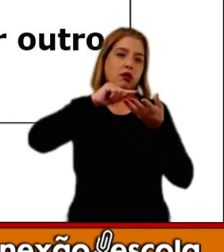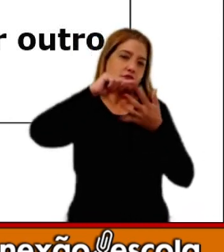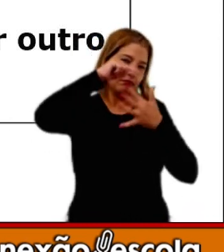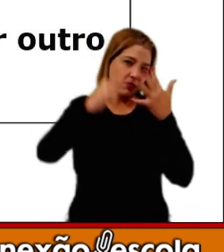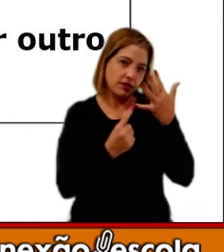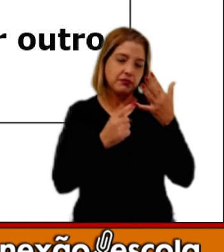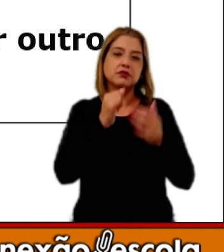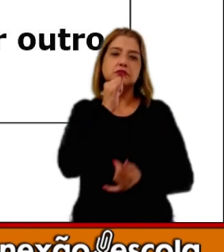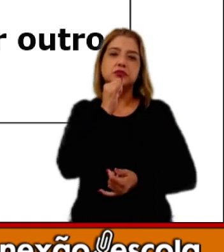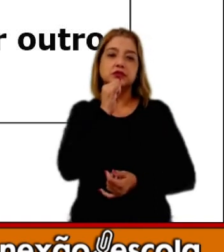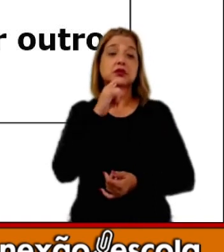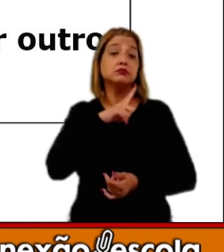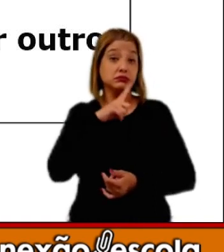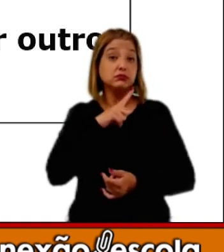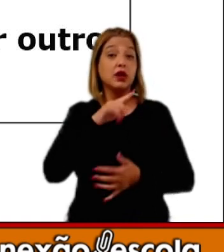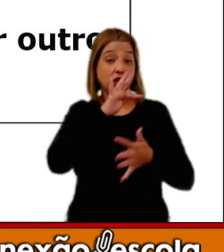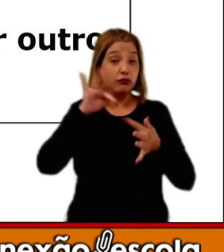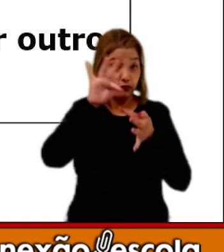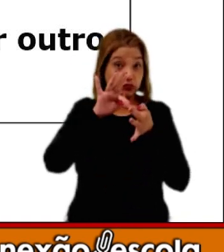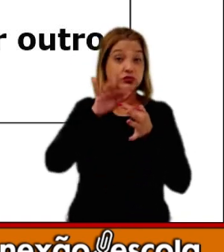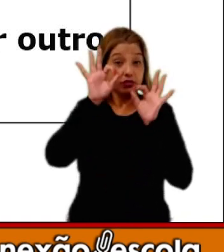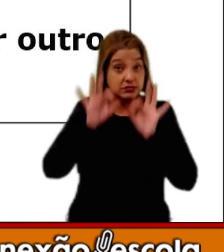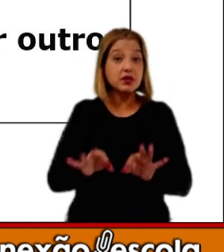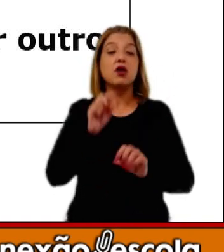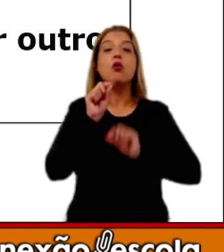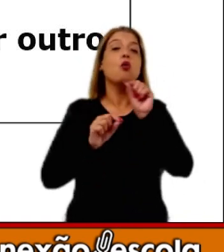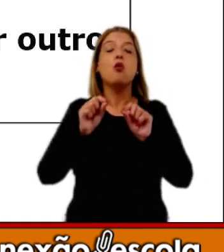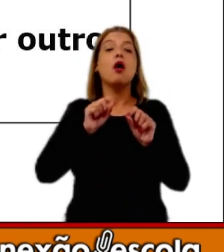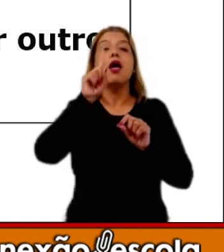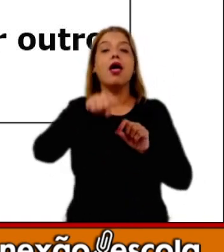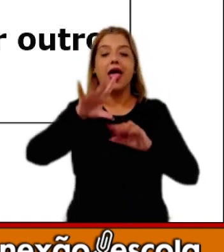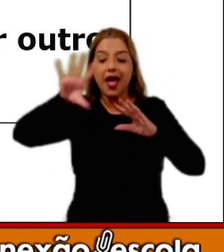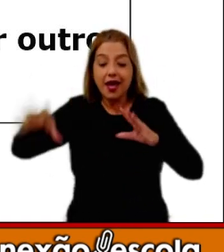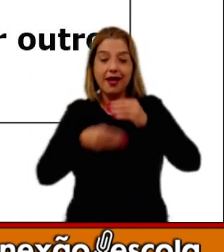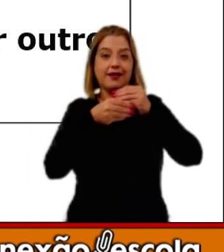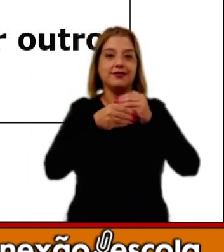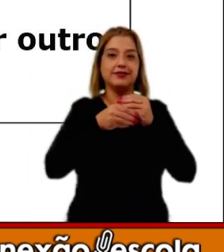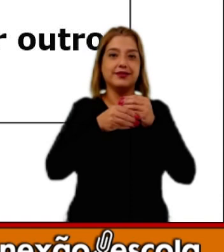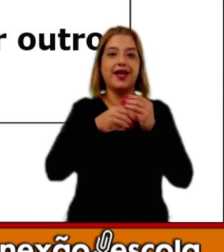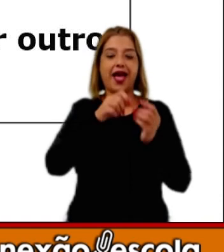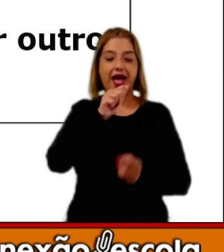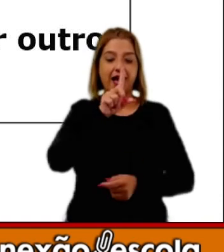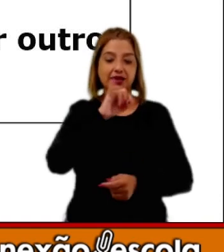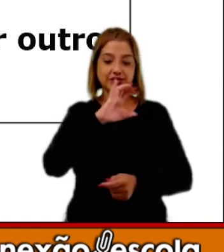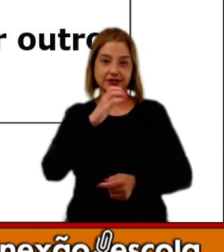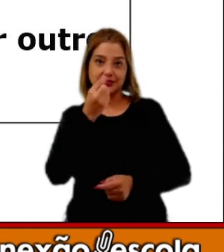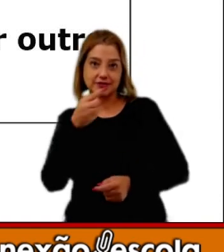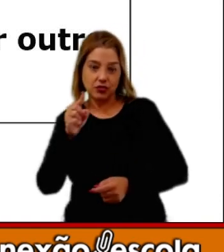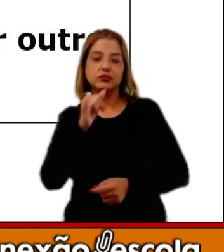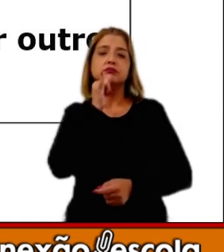conectivos que tem essa função de adição quais são alguns desses exemplos